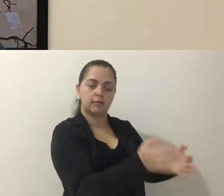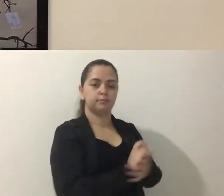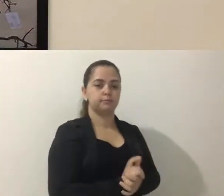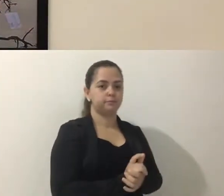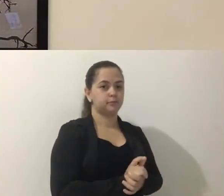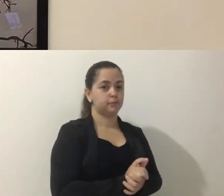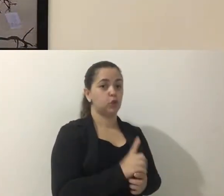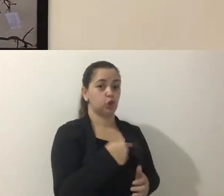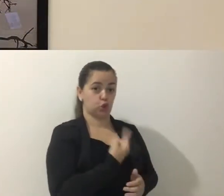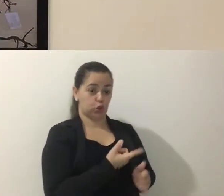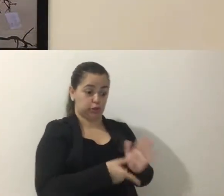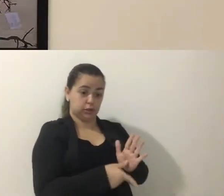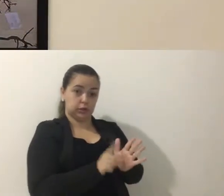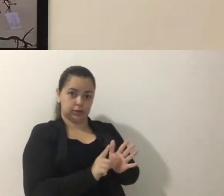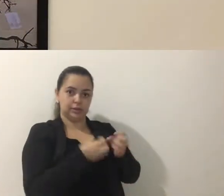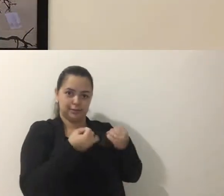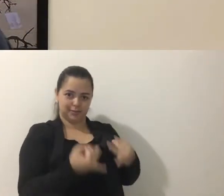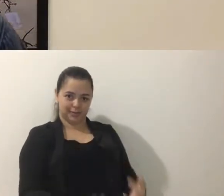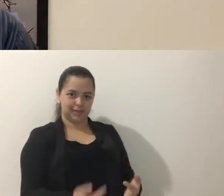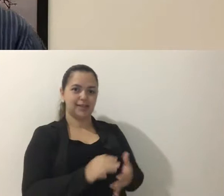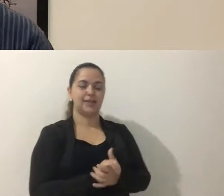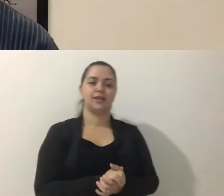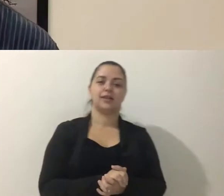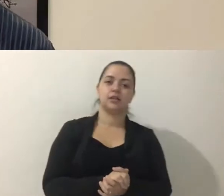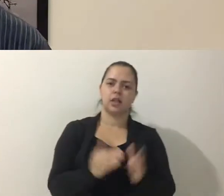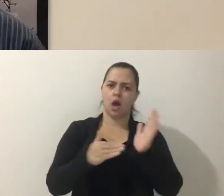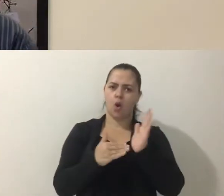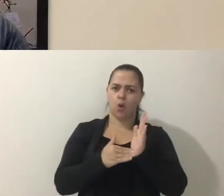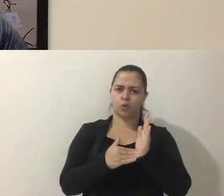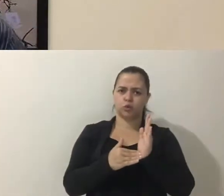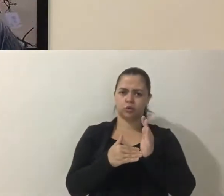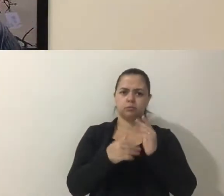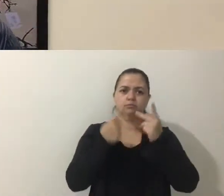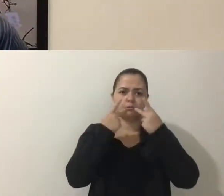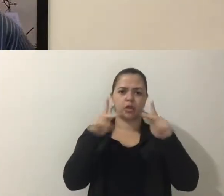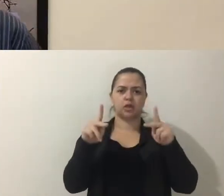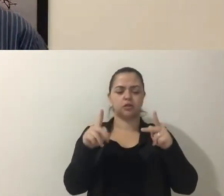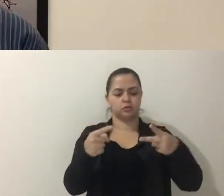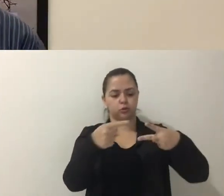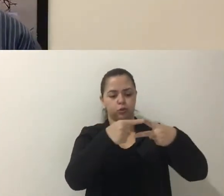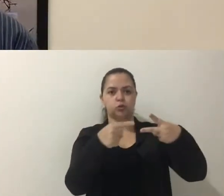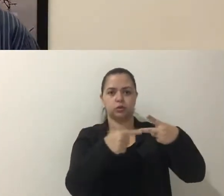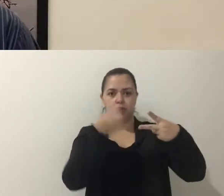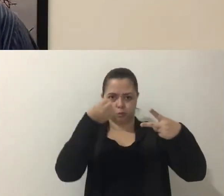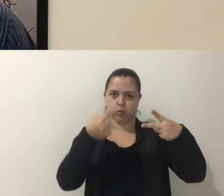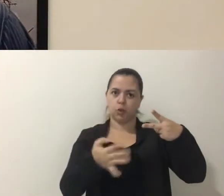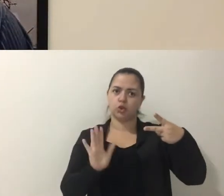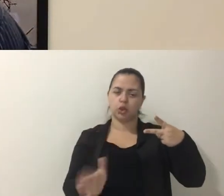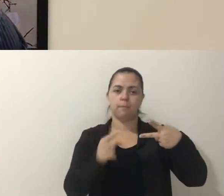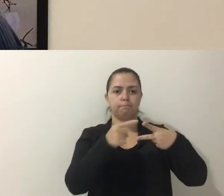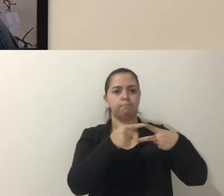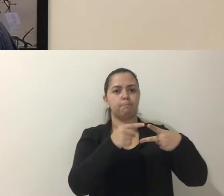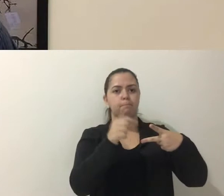que ele falou anteriormente. Na última mensagem nós falamos sobre 2 exemplos, falando